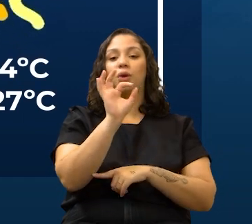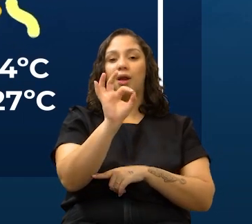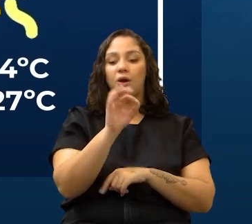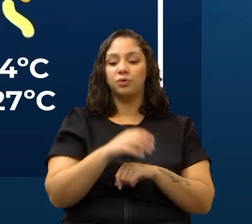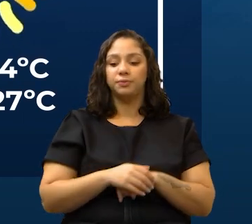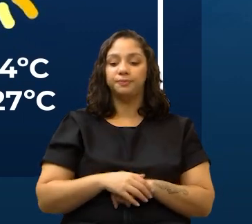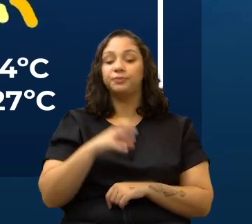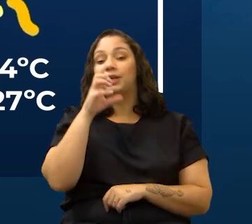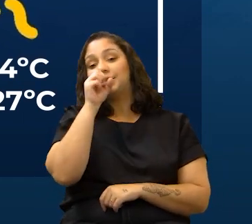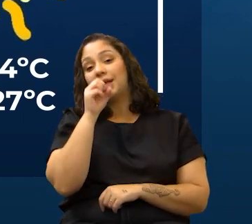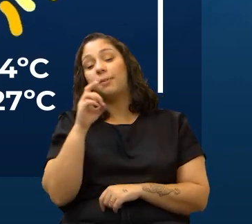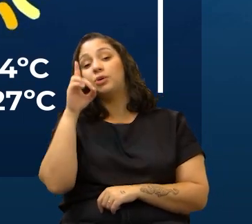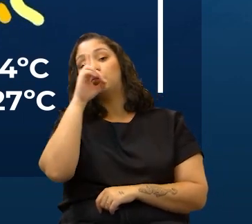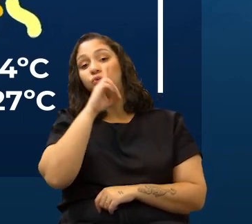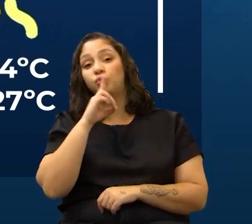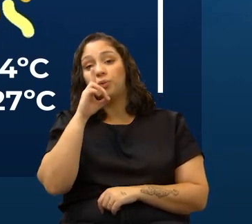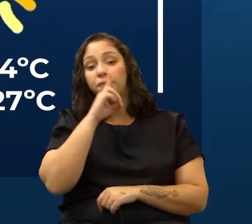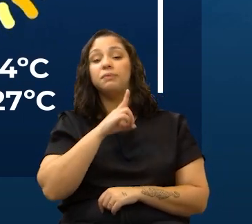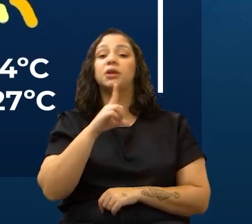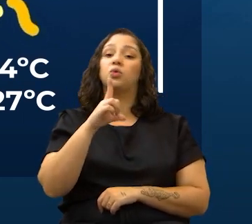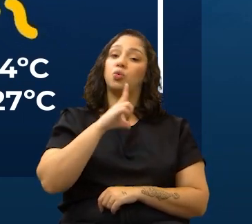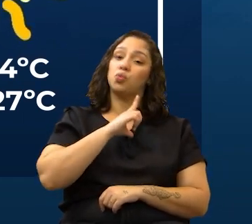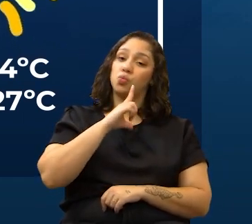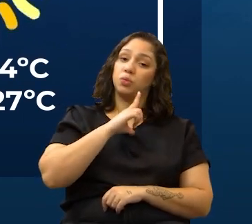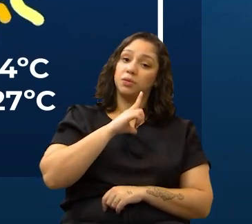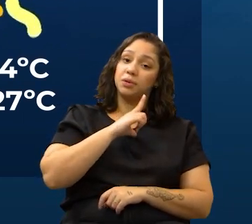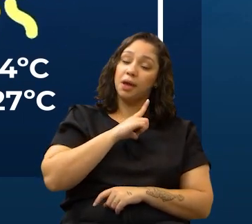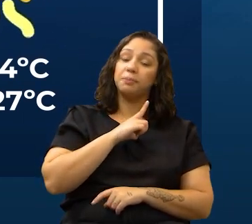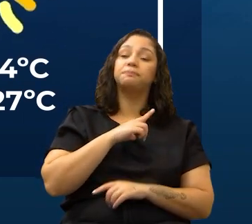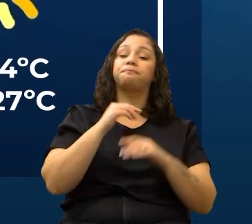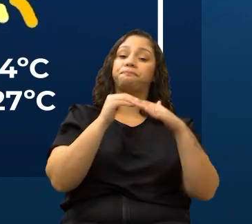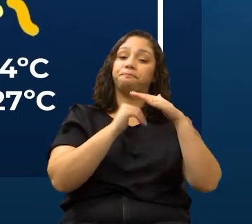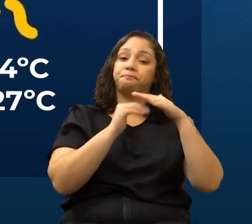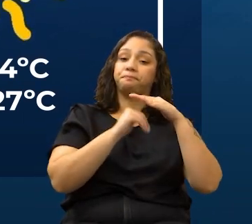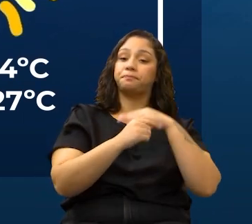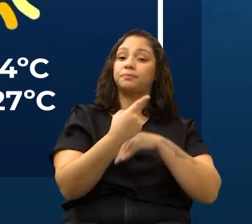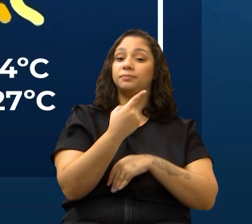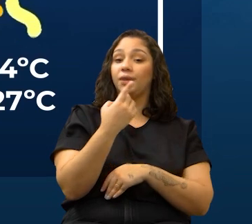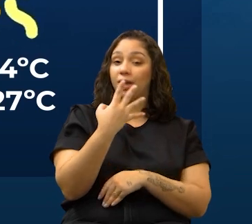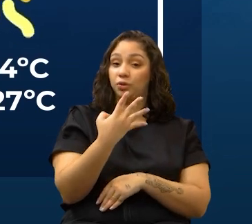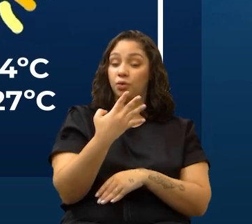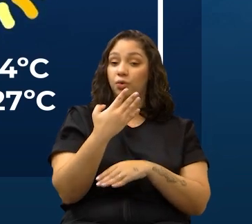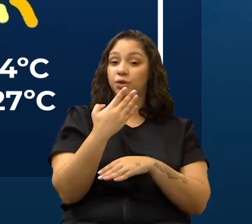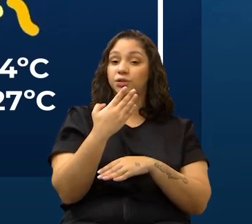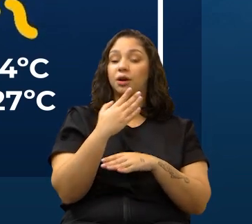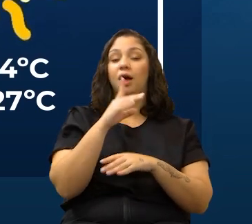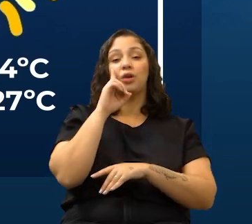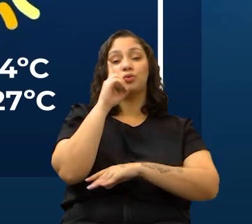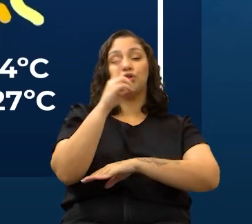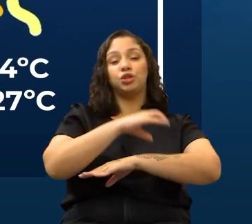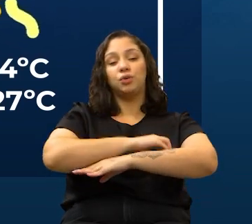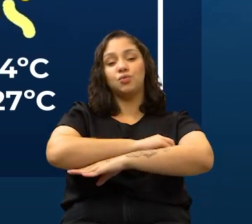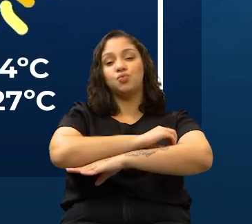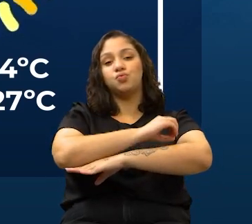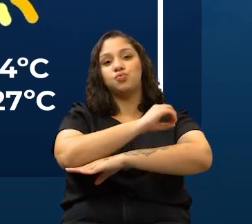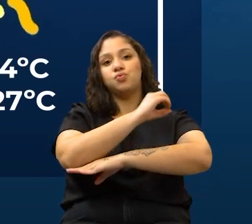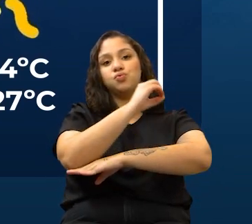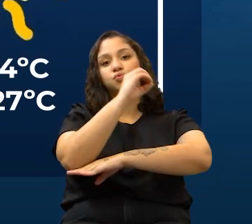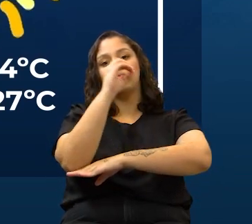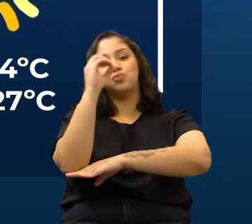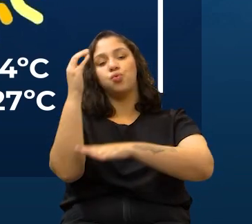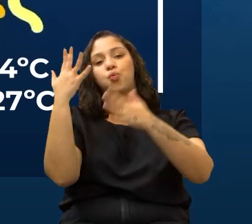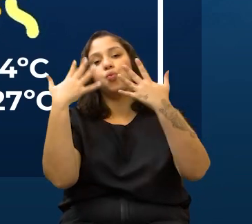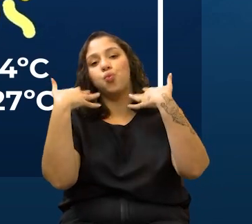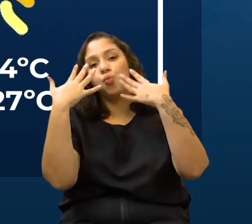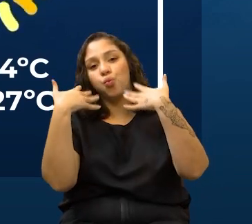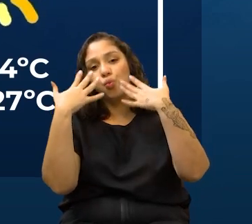fim de semana, tanto no sábado quanto no domingo, mínima de 14 graus. Ao longo do dia essa temperatura